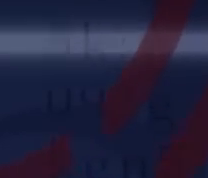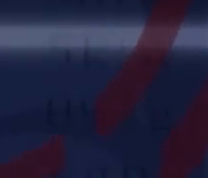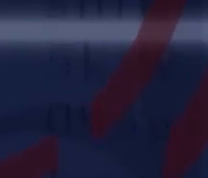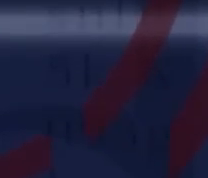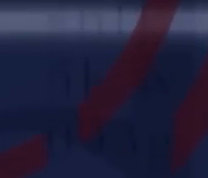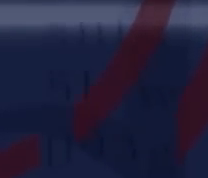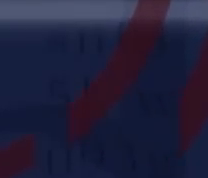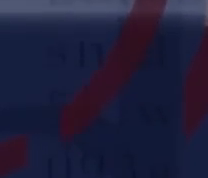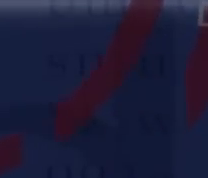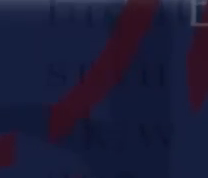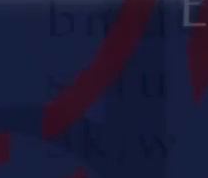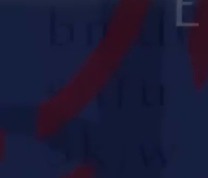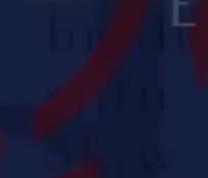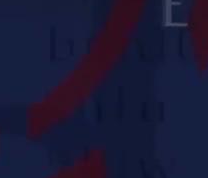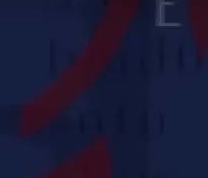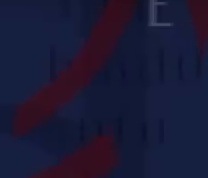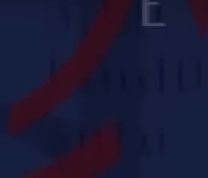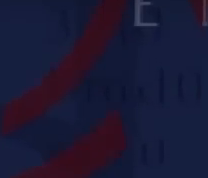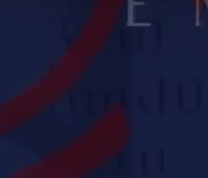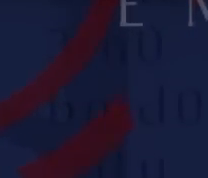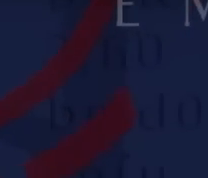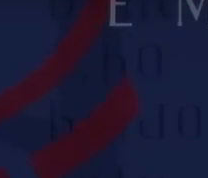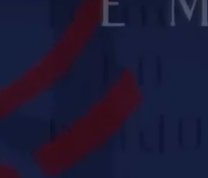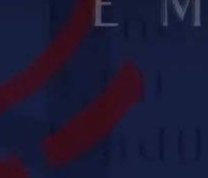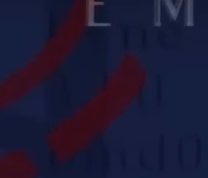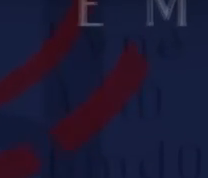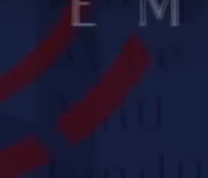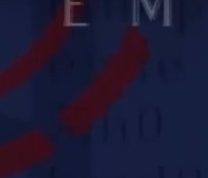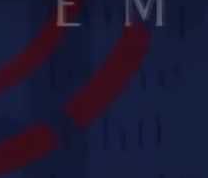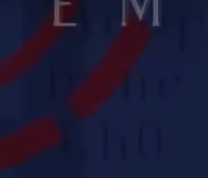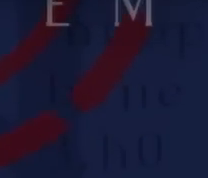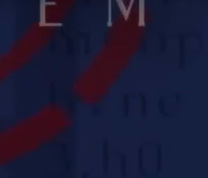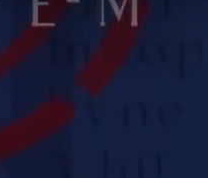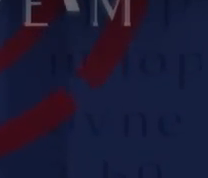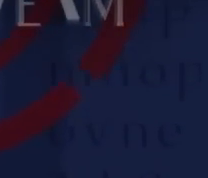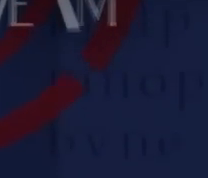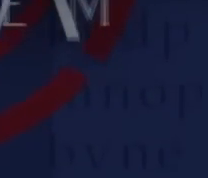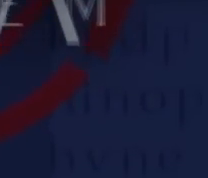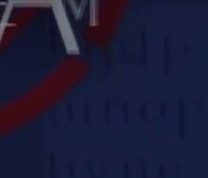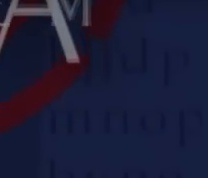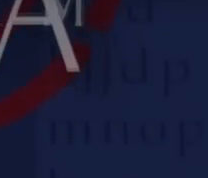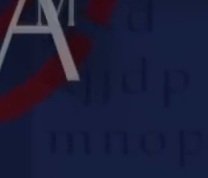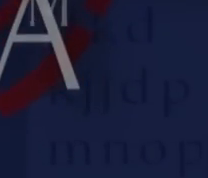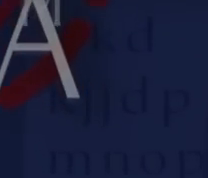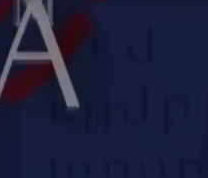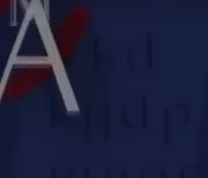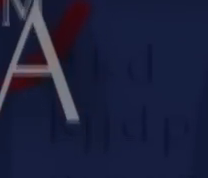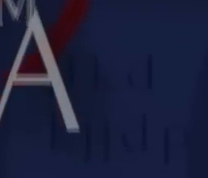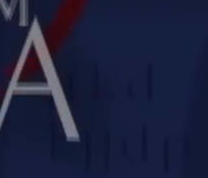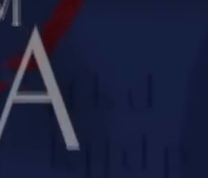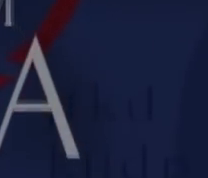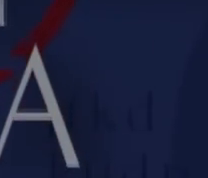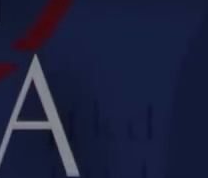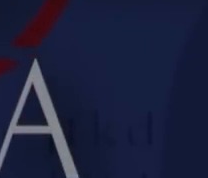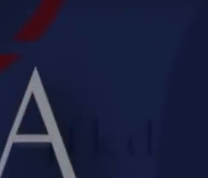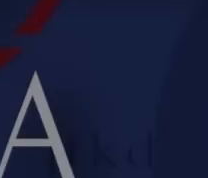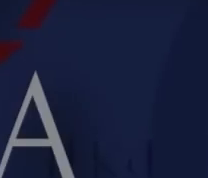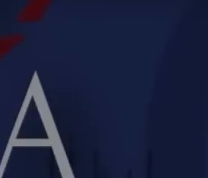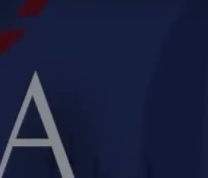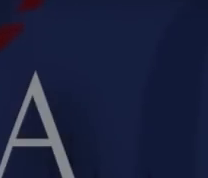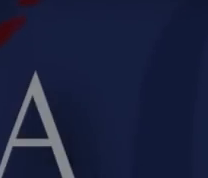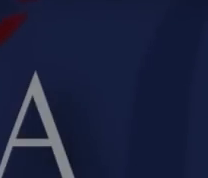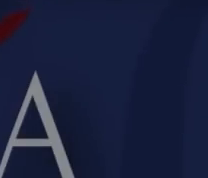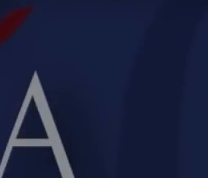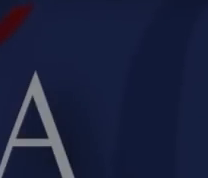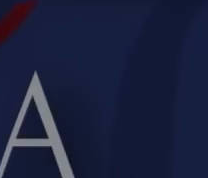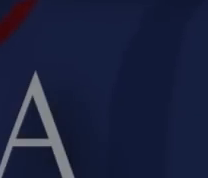Jornal da Câmara, o Câmara em Pauta traz parlamentares e especialistas nos mais diversos assuntos relevantes à nossa cidade. Então